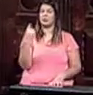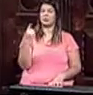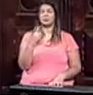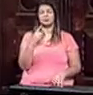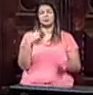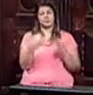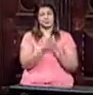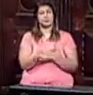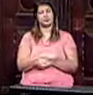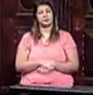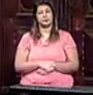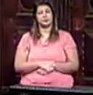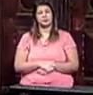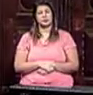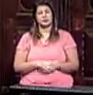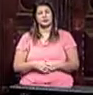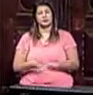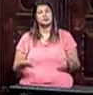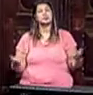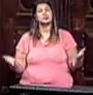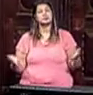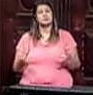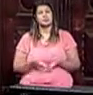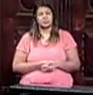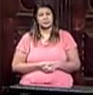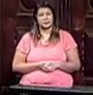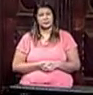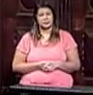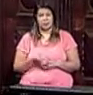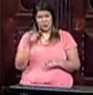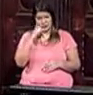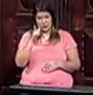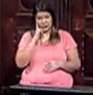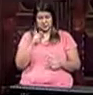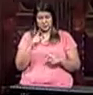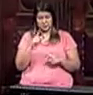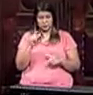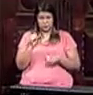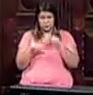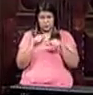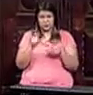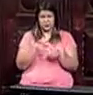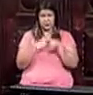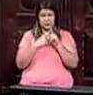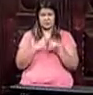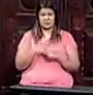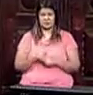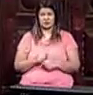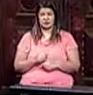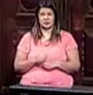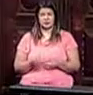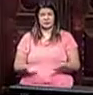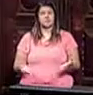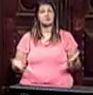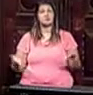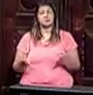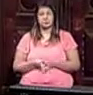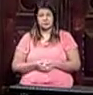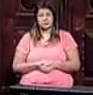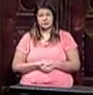deputado, e aí, nós vamos sair da crise? Aí você fica olhando para o interlocutor